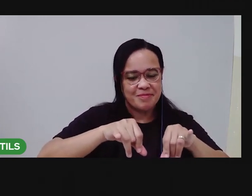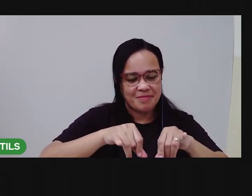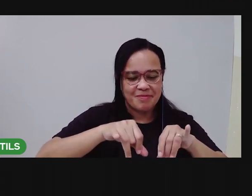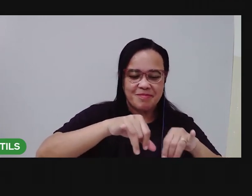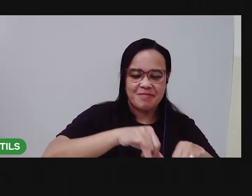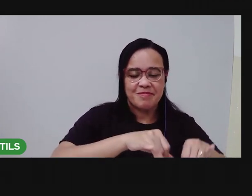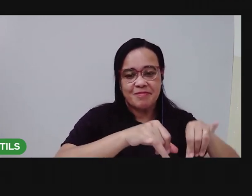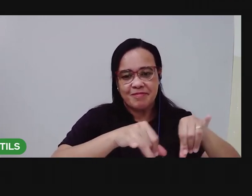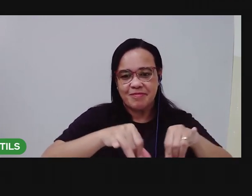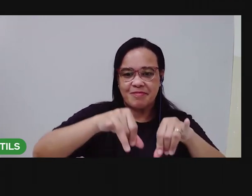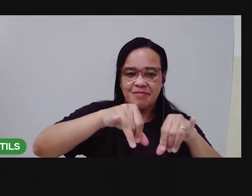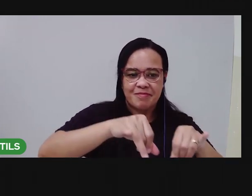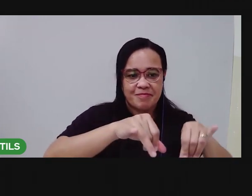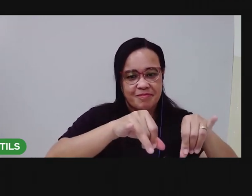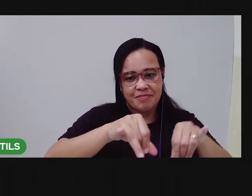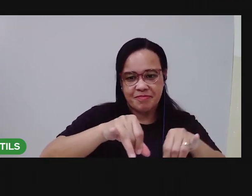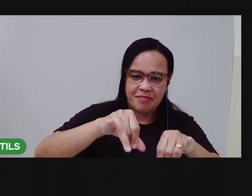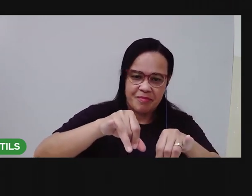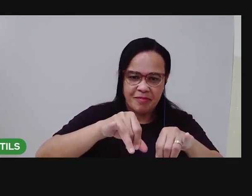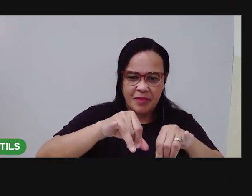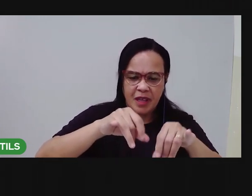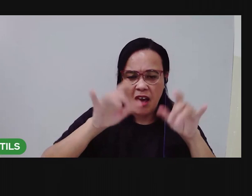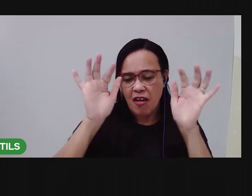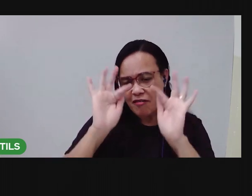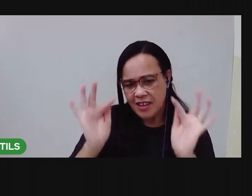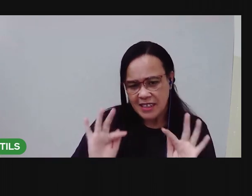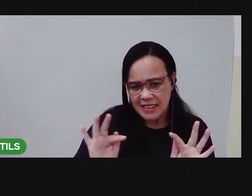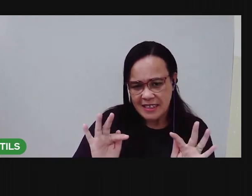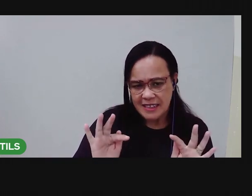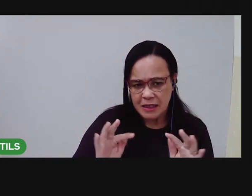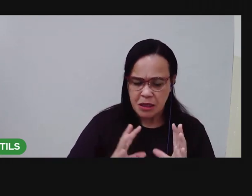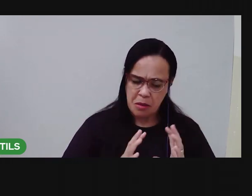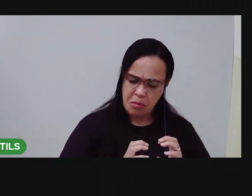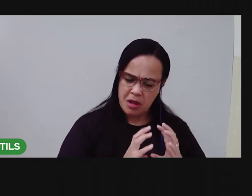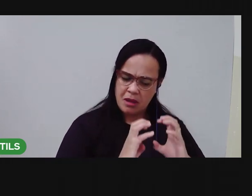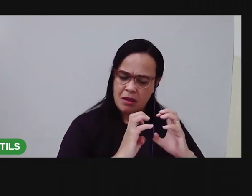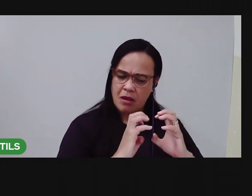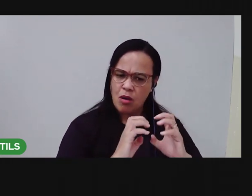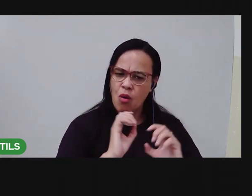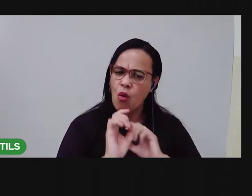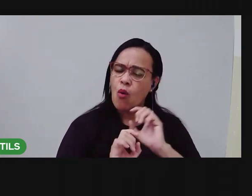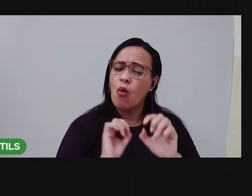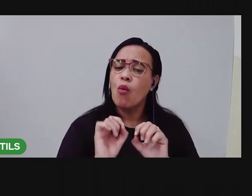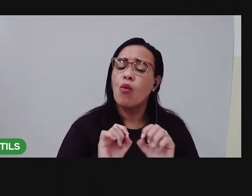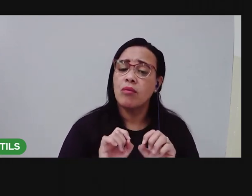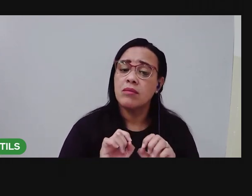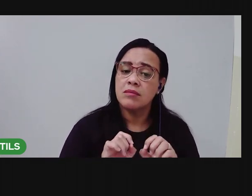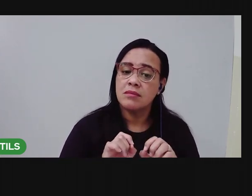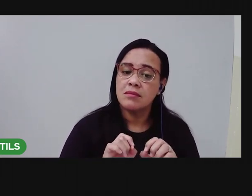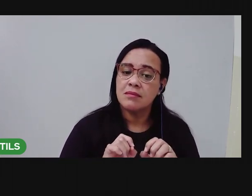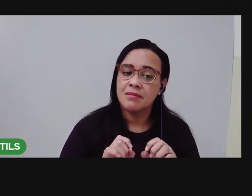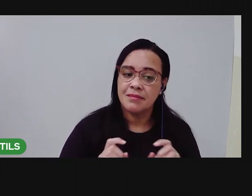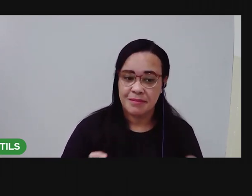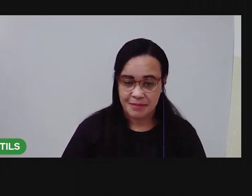Eles estão felizes? Será que estão brigando? O que será que está acontecendo?